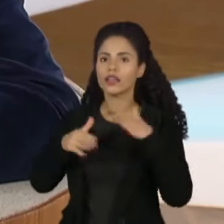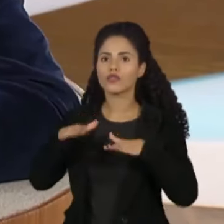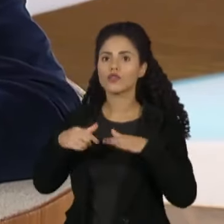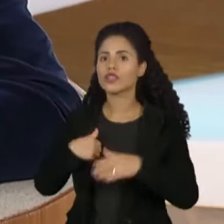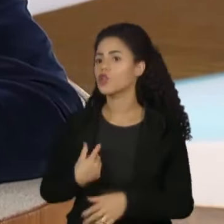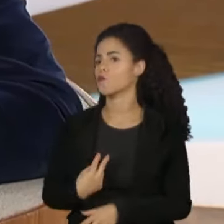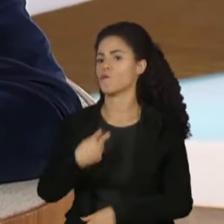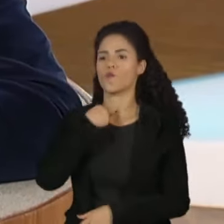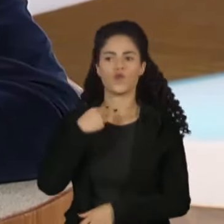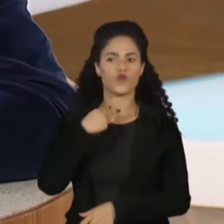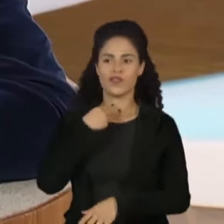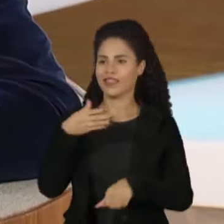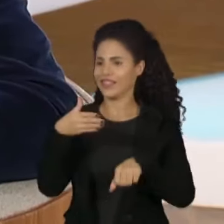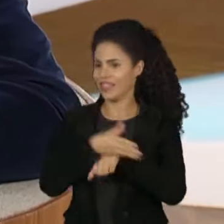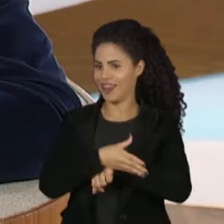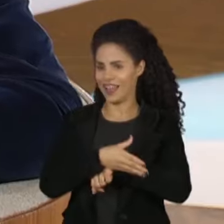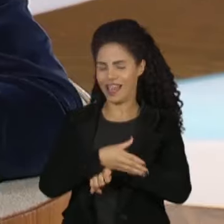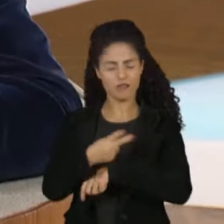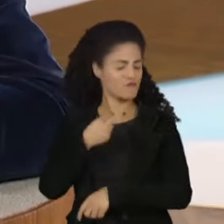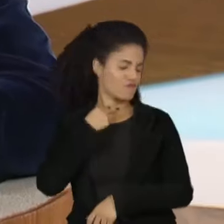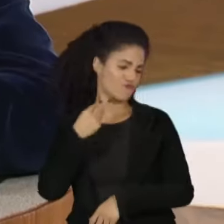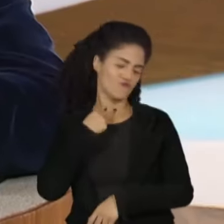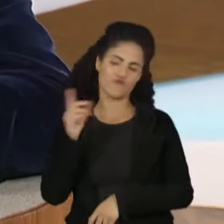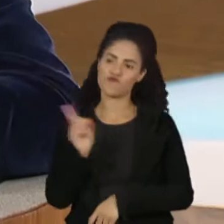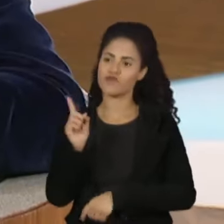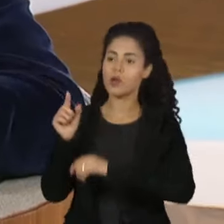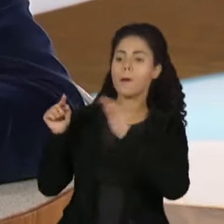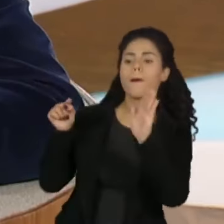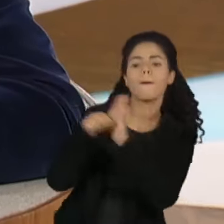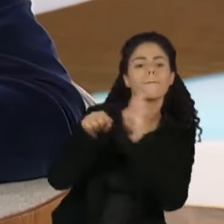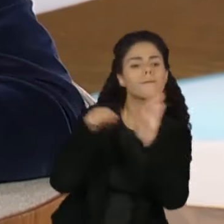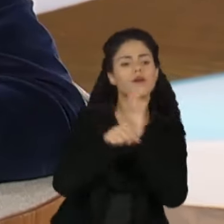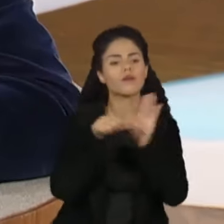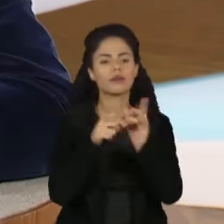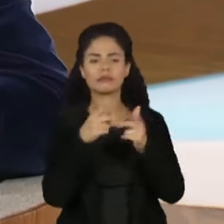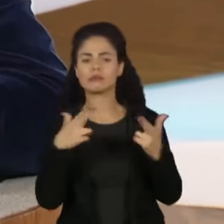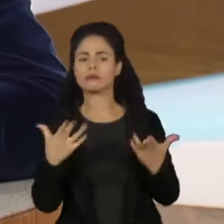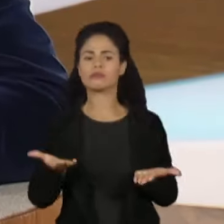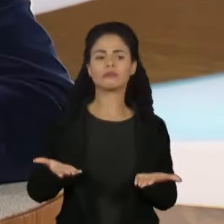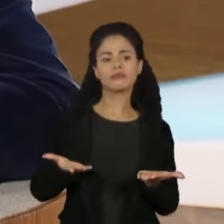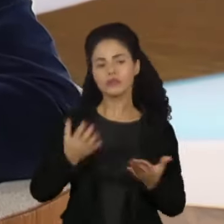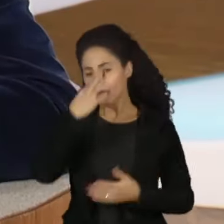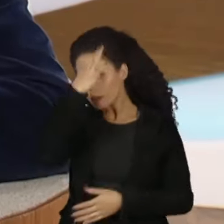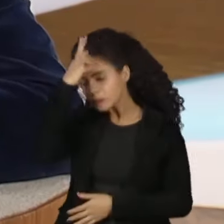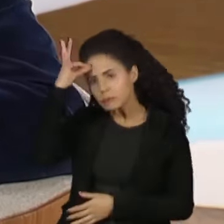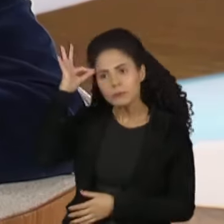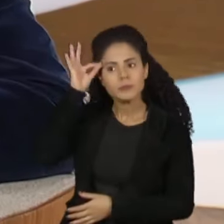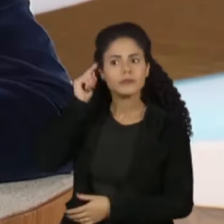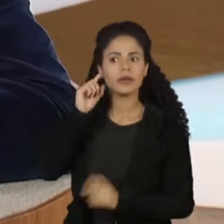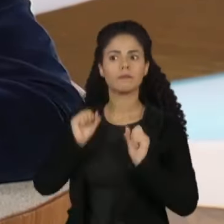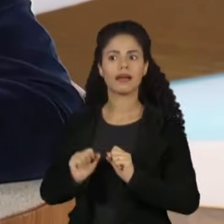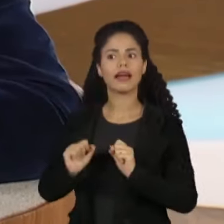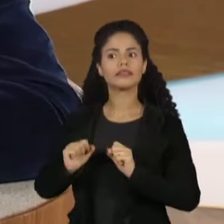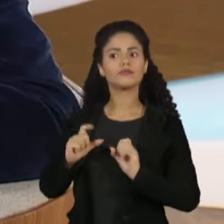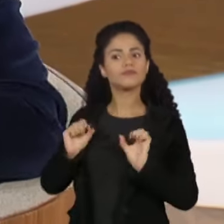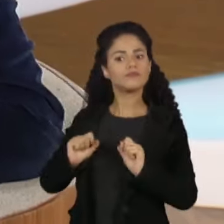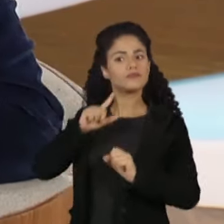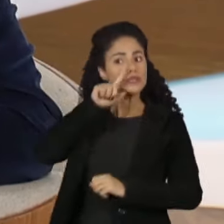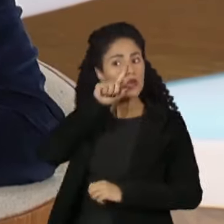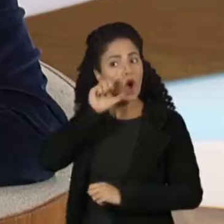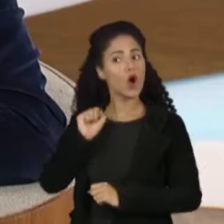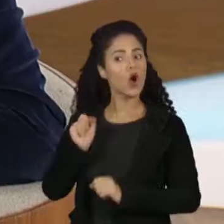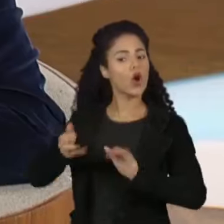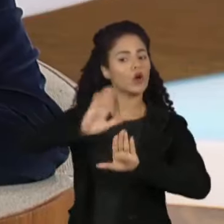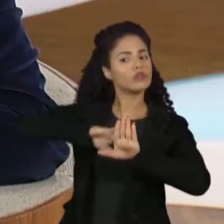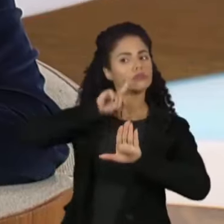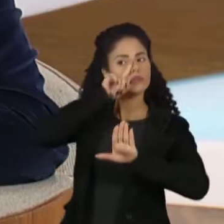deveria entrar né e fazendo perguntas muito ingênuas e portanto muito perigosas e tal o